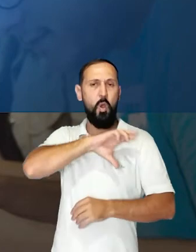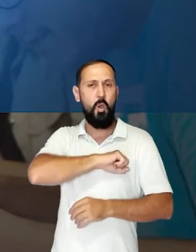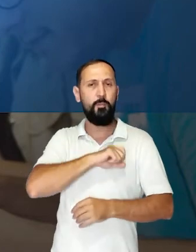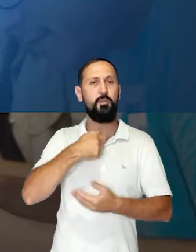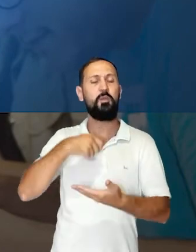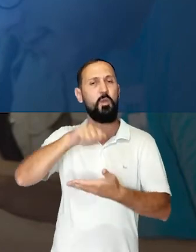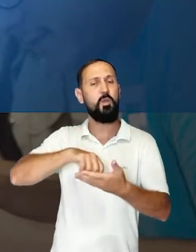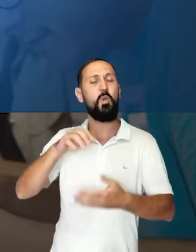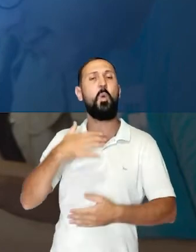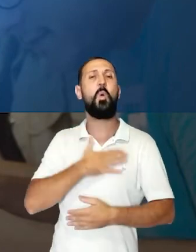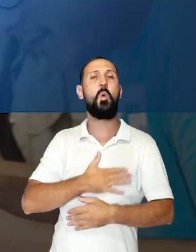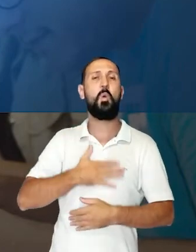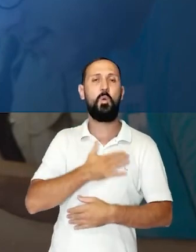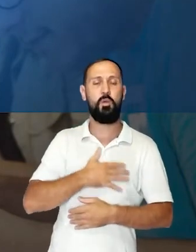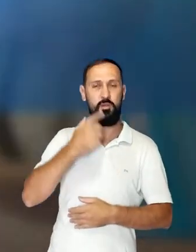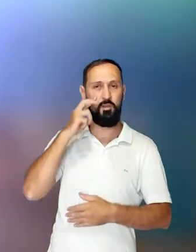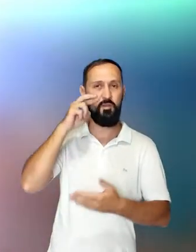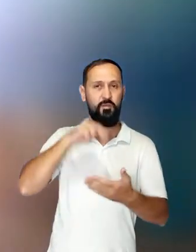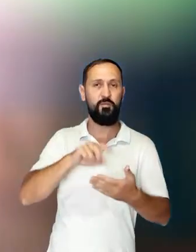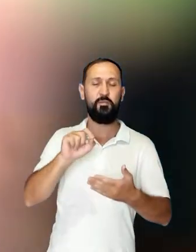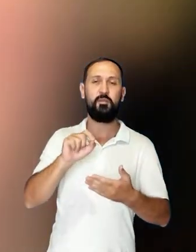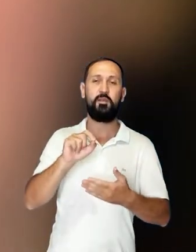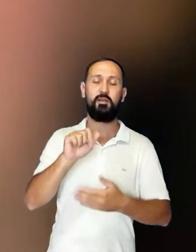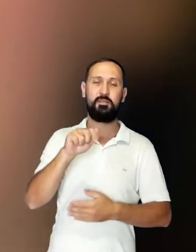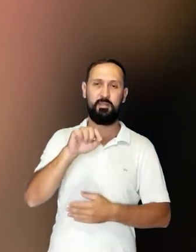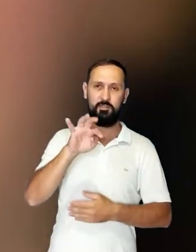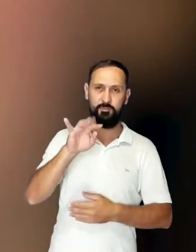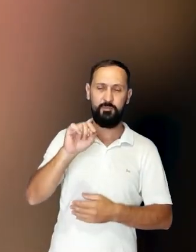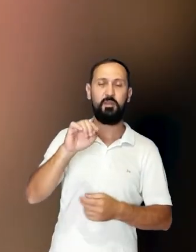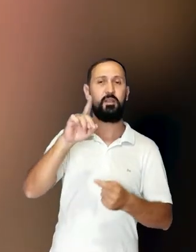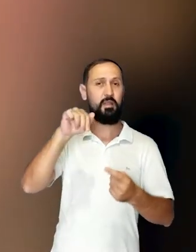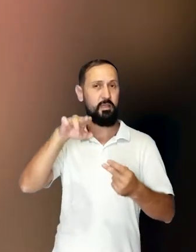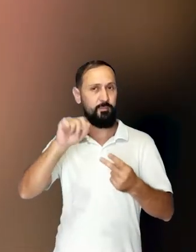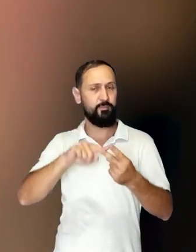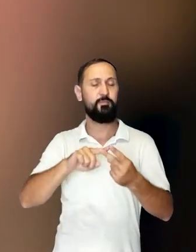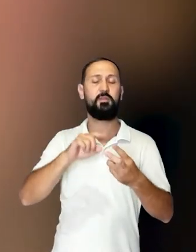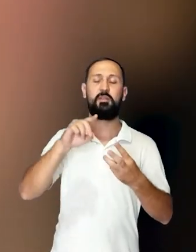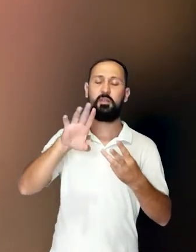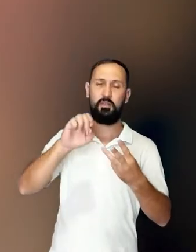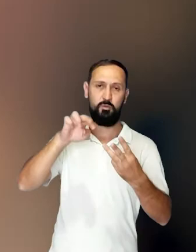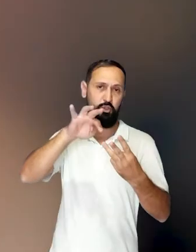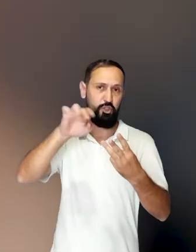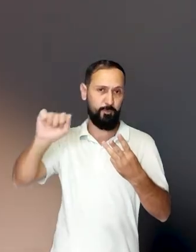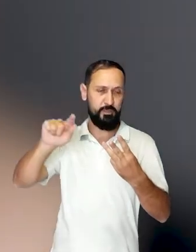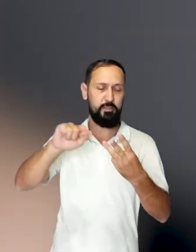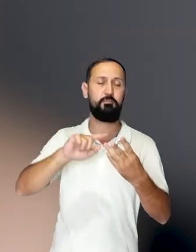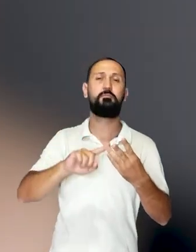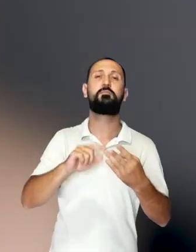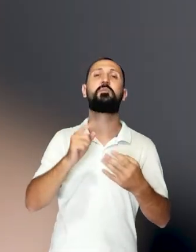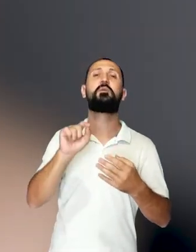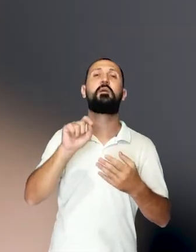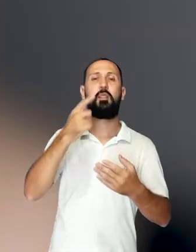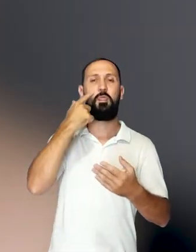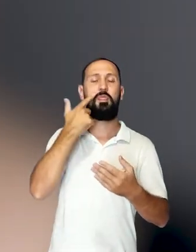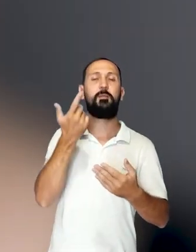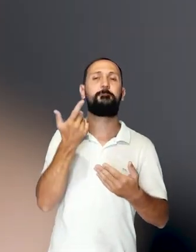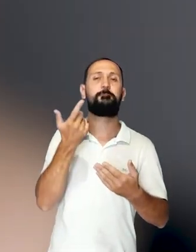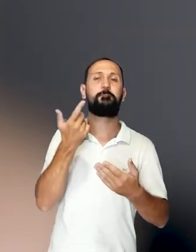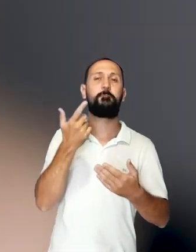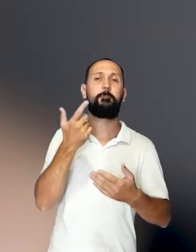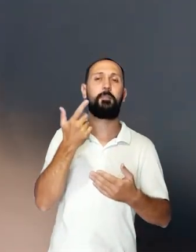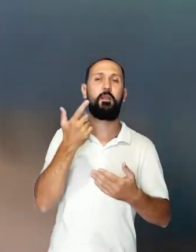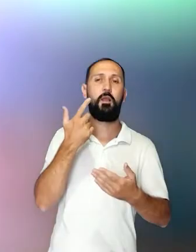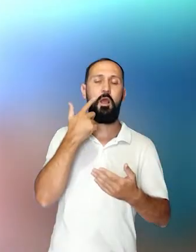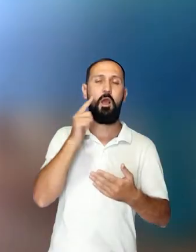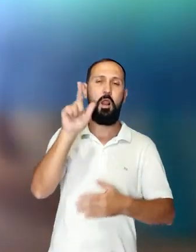e romance. Os autores que eu mais gosto que tenho lido é Stephanie Garber, Tommy Adeyemi e Taylor Jenkins. O principal peso que a